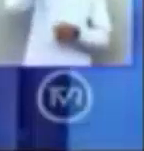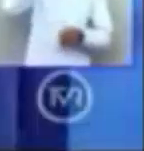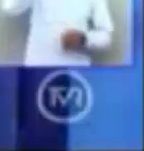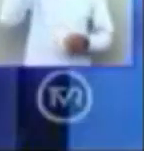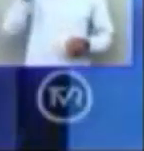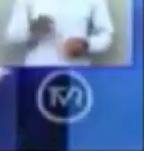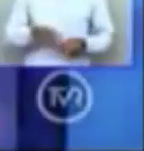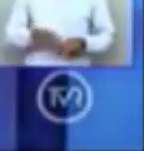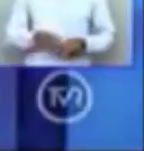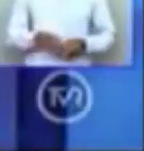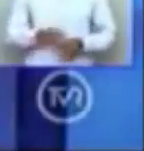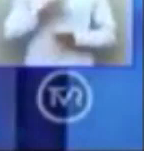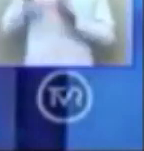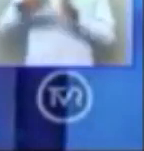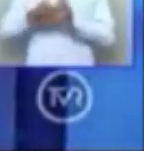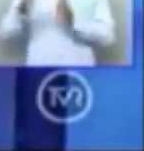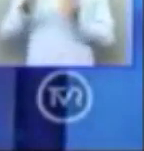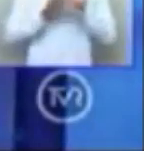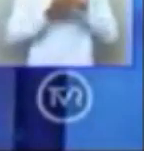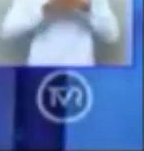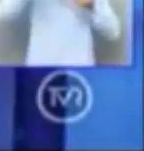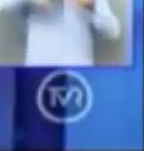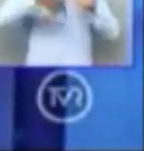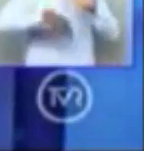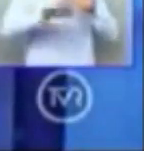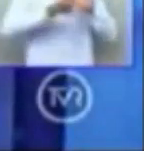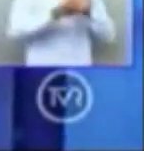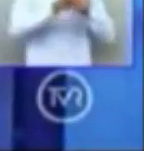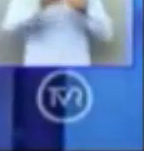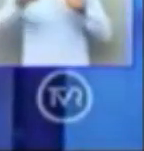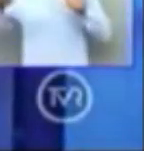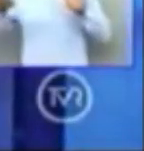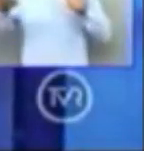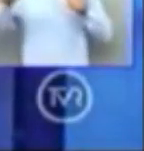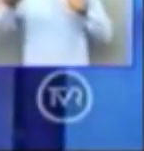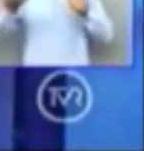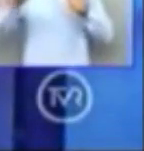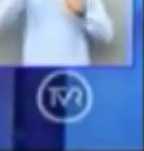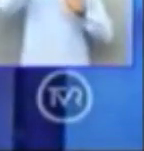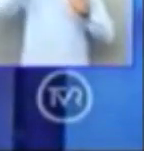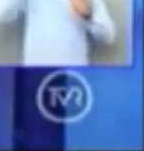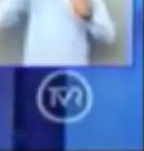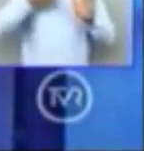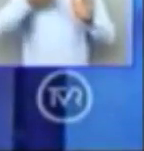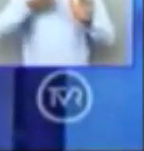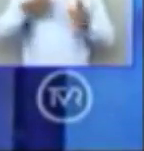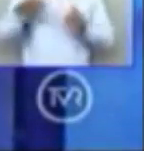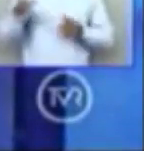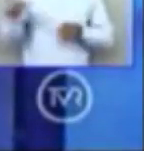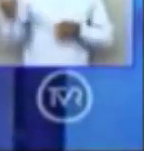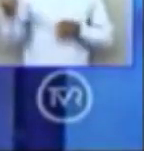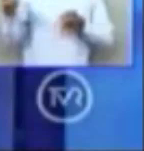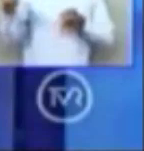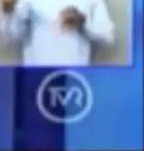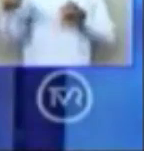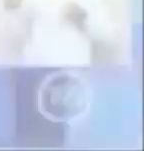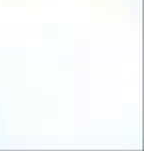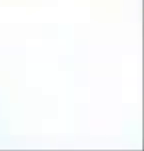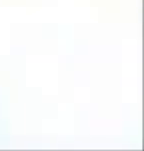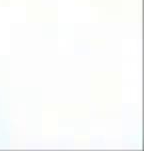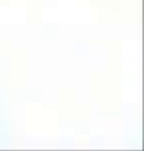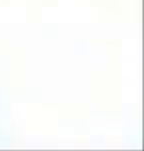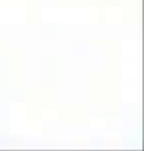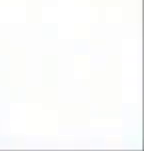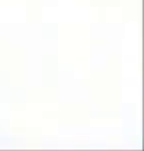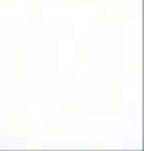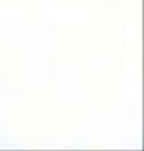Para todos os candidatos aqui da direita, que acham que a prefeitura é para dar lucro, o lucro da prefeitura é para o social. A